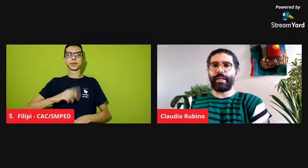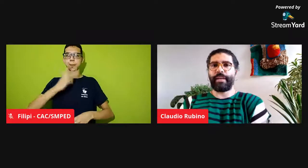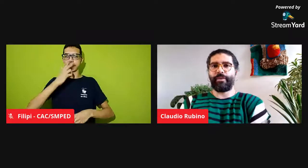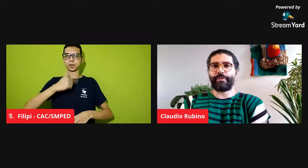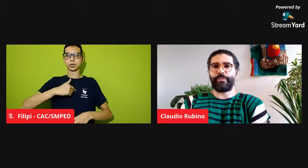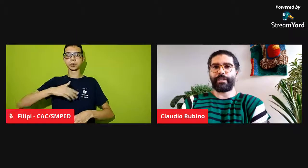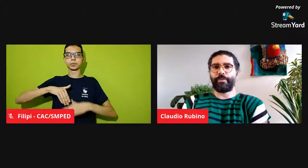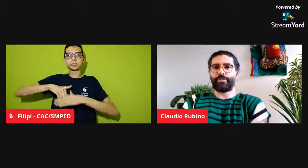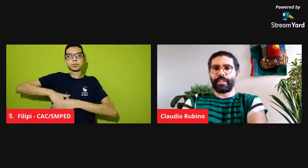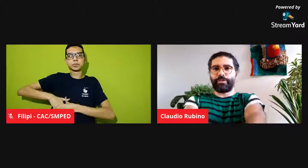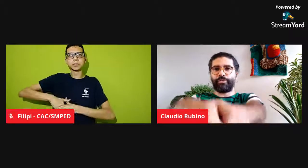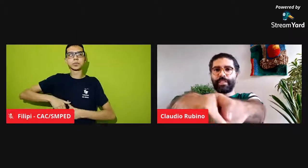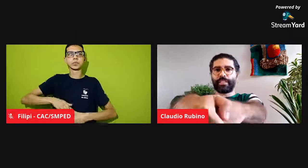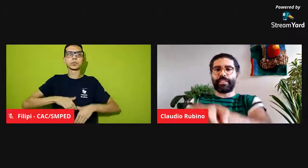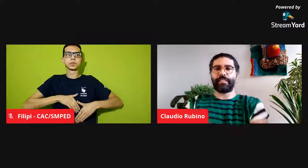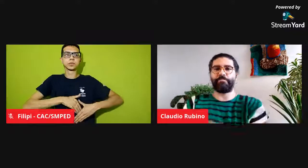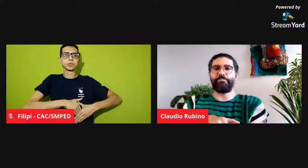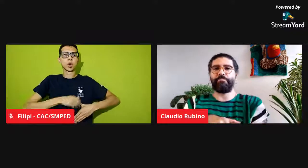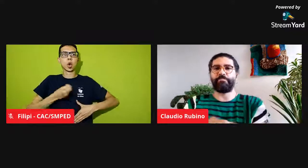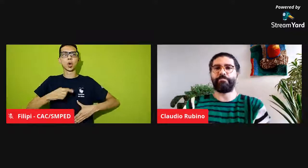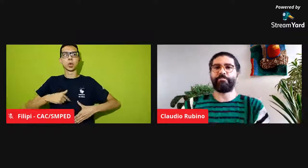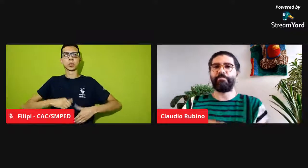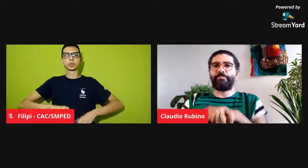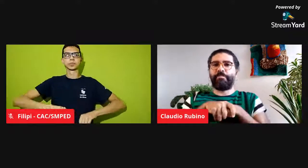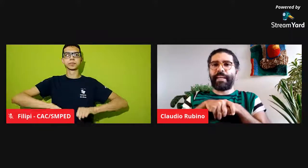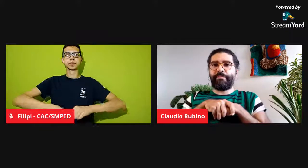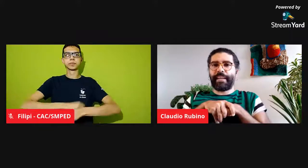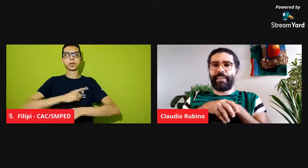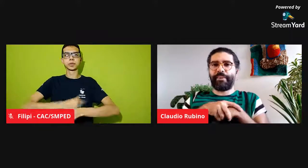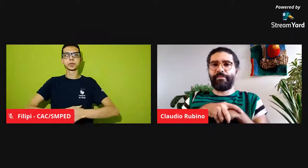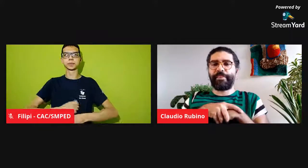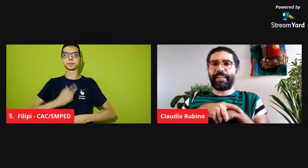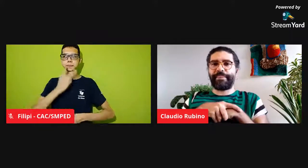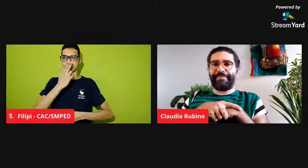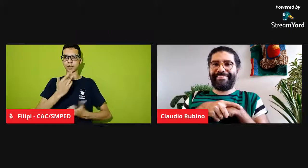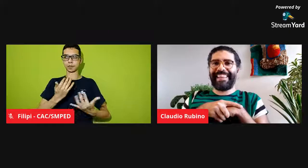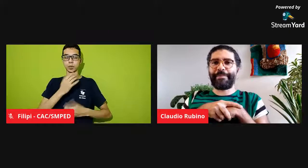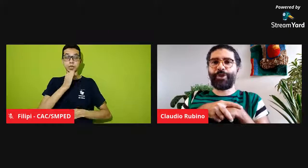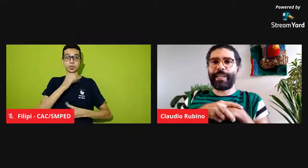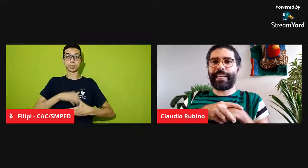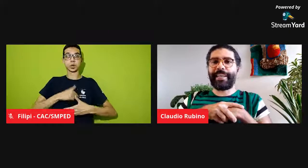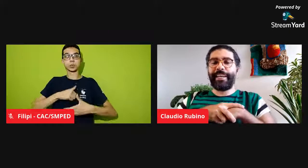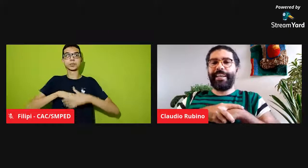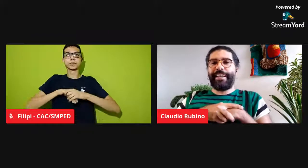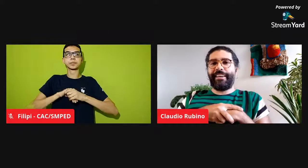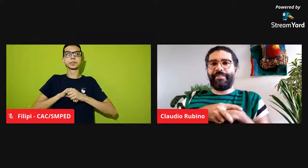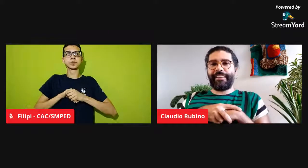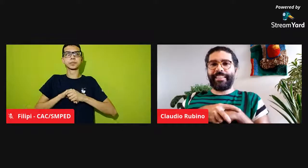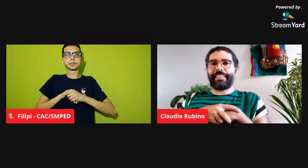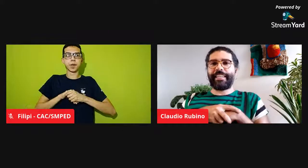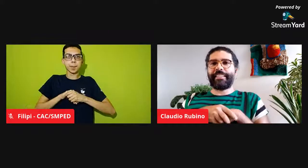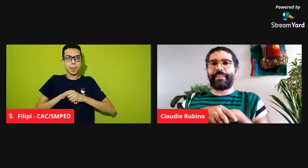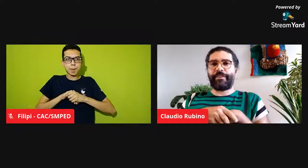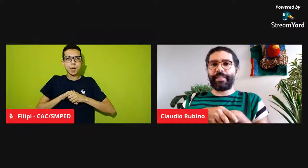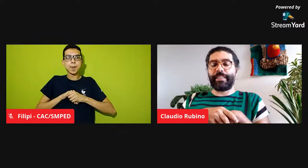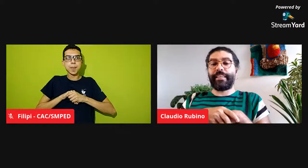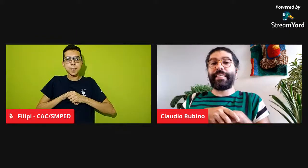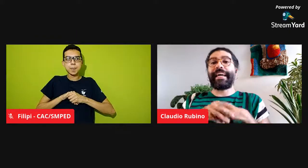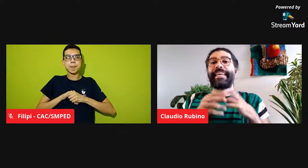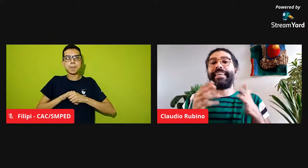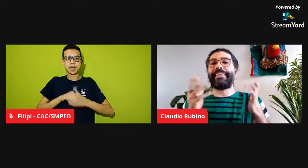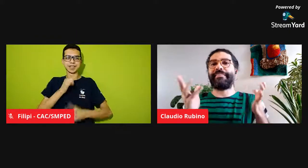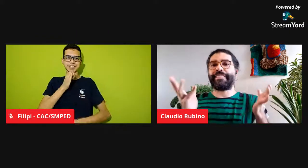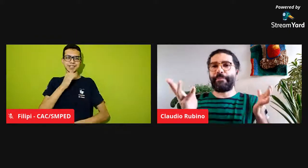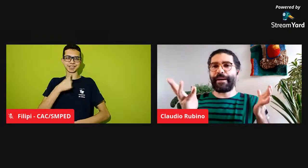bolso, ou ficava com as mãozinhas juntas, assim, bem aqui, ó, falando que nem Madoninha. Eu ficava desse jeito, assim,